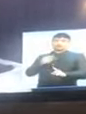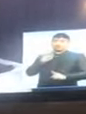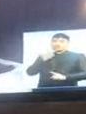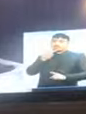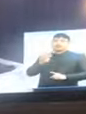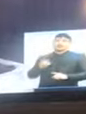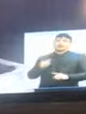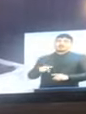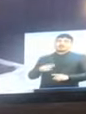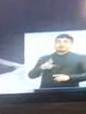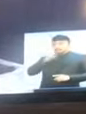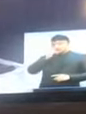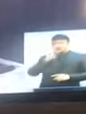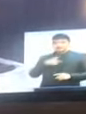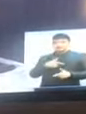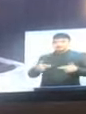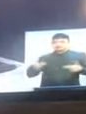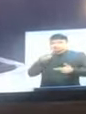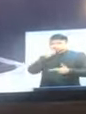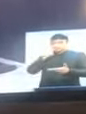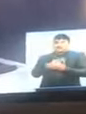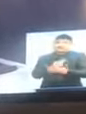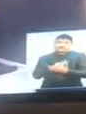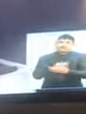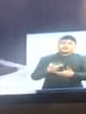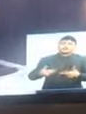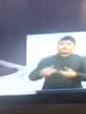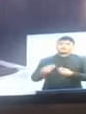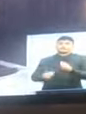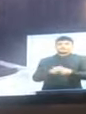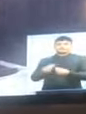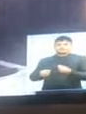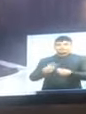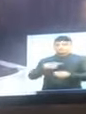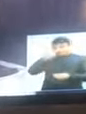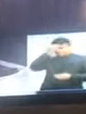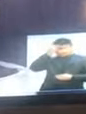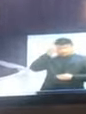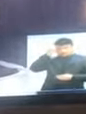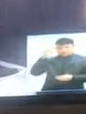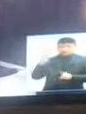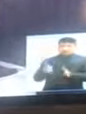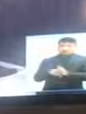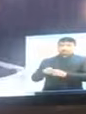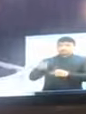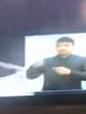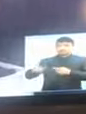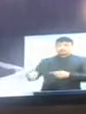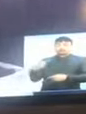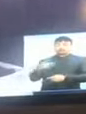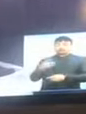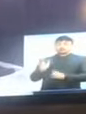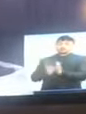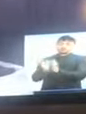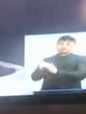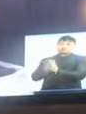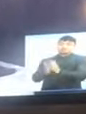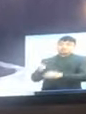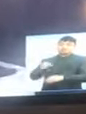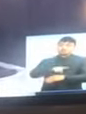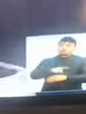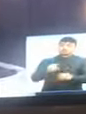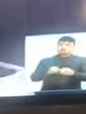criar nenhuma dissonância entre os gestores dos municípios da região metropolitana de Fortaleza. Muito pelo contrário,